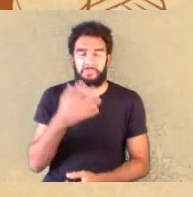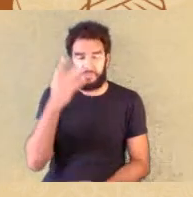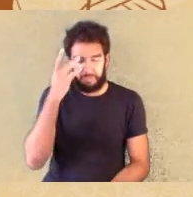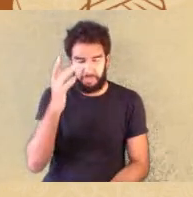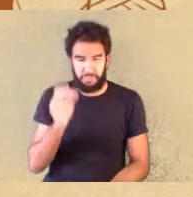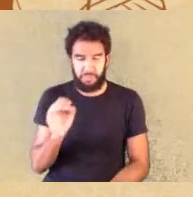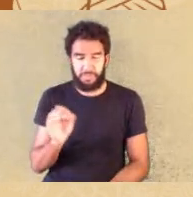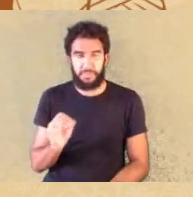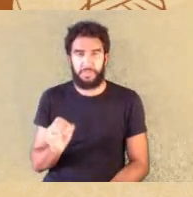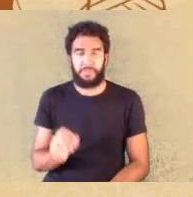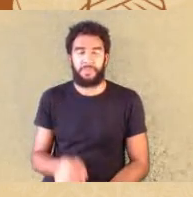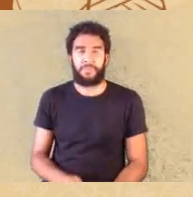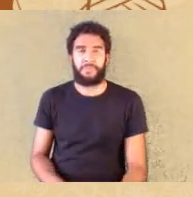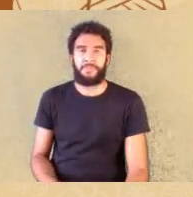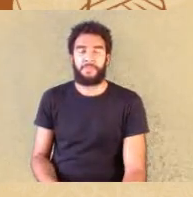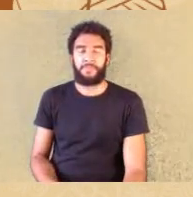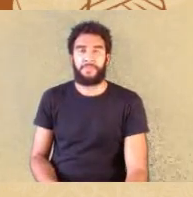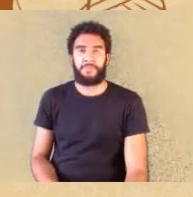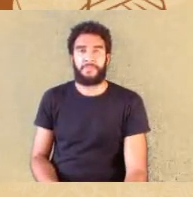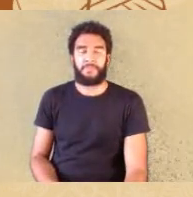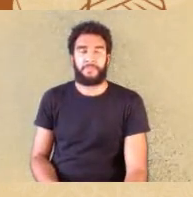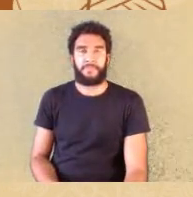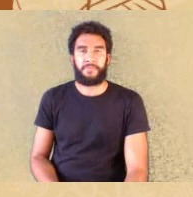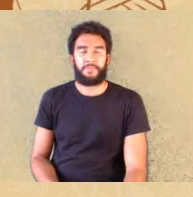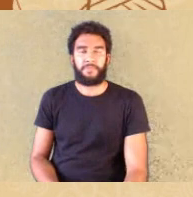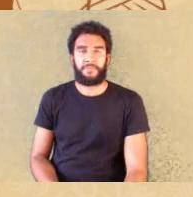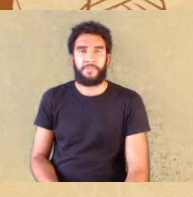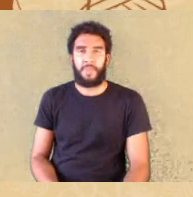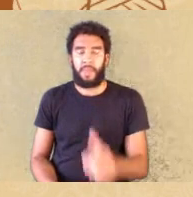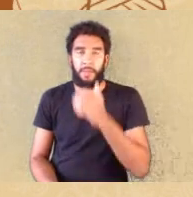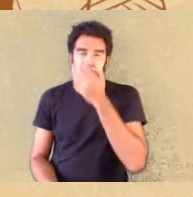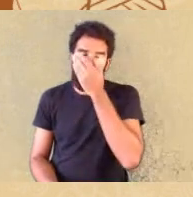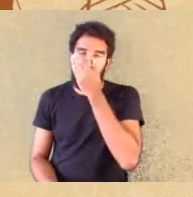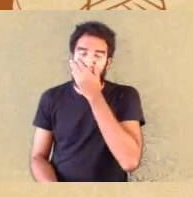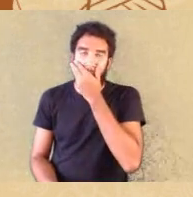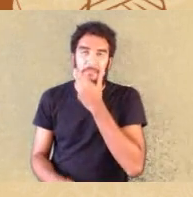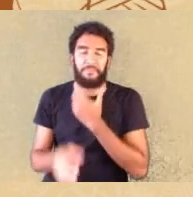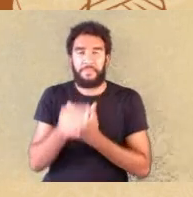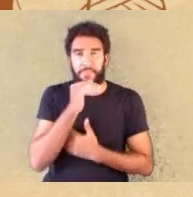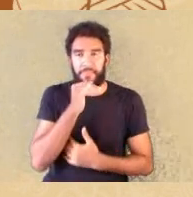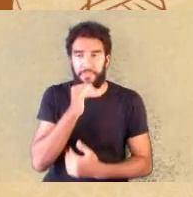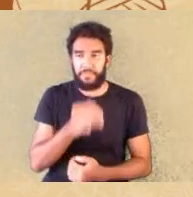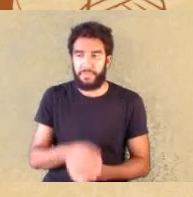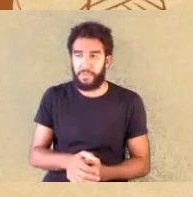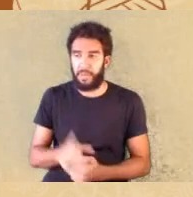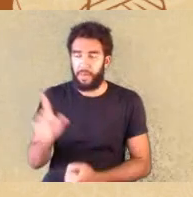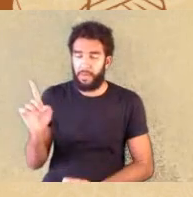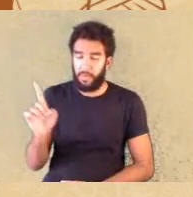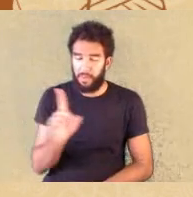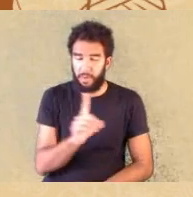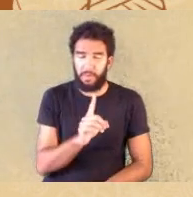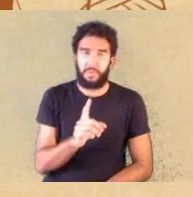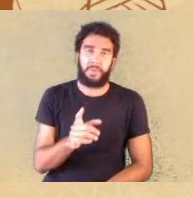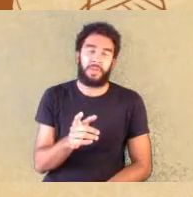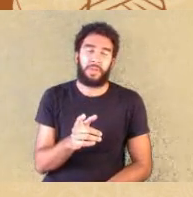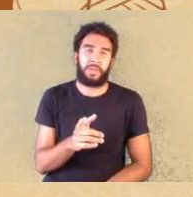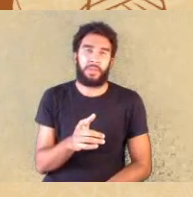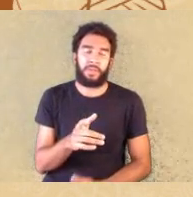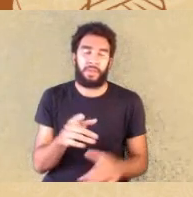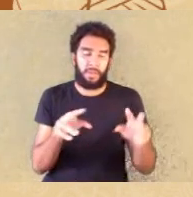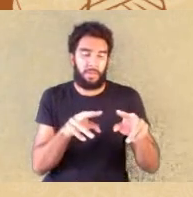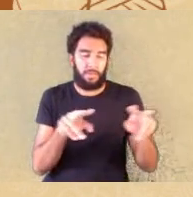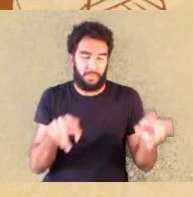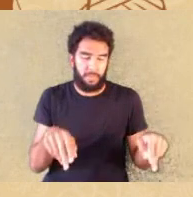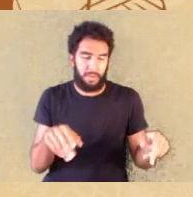que vem de estigmas também. É muito comum, por exemplo, a gente vai em bancas, eu vou em bancas sobre saúde da população